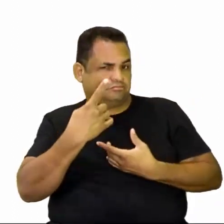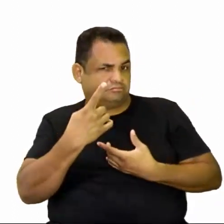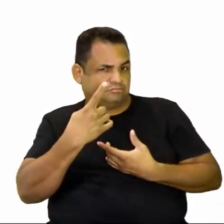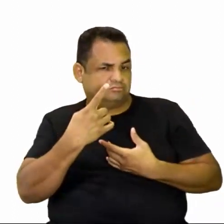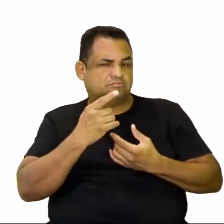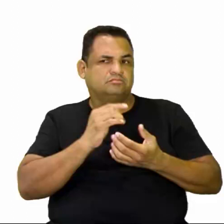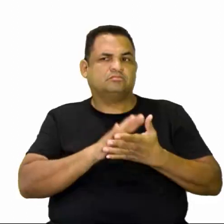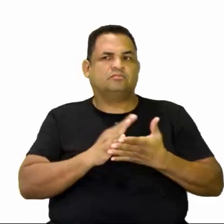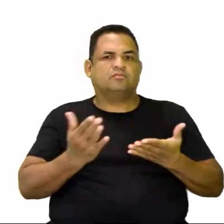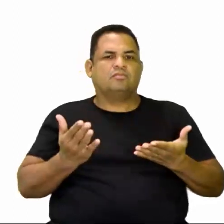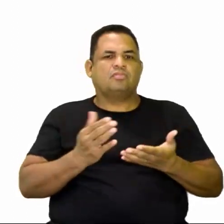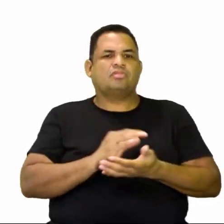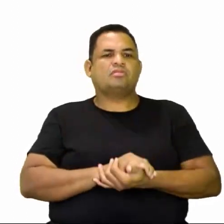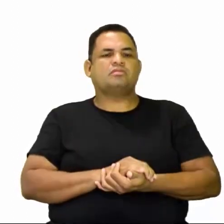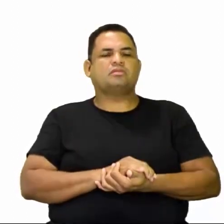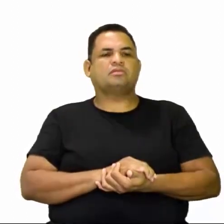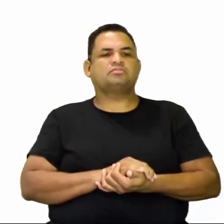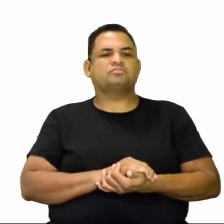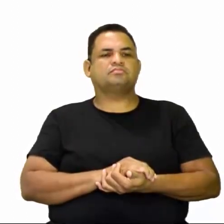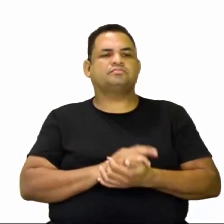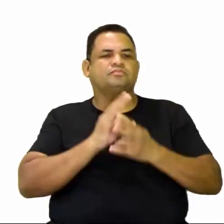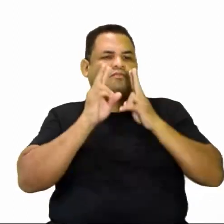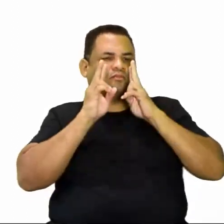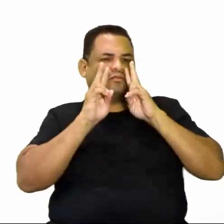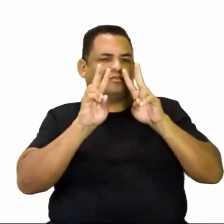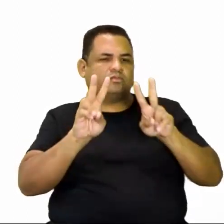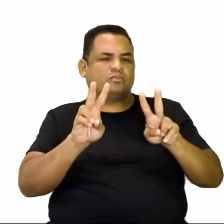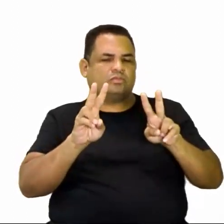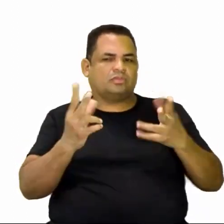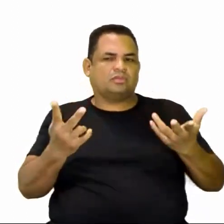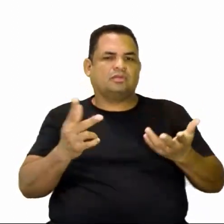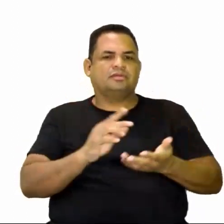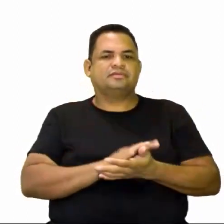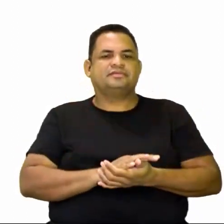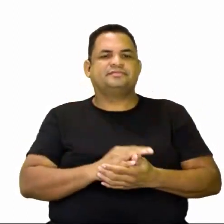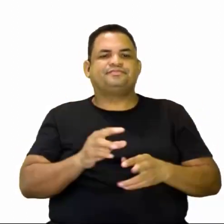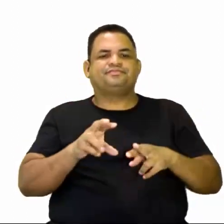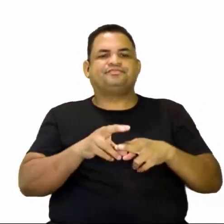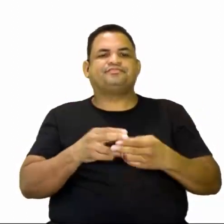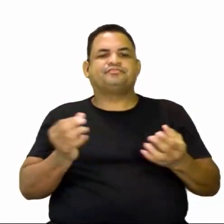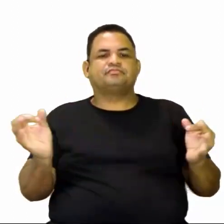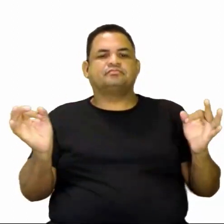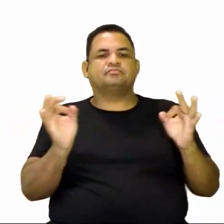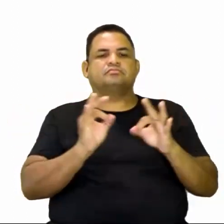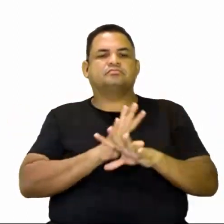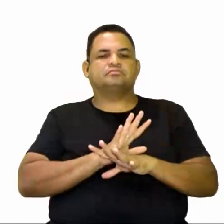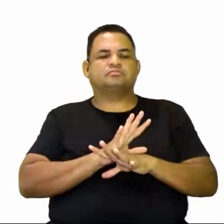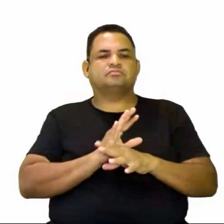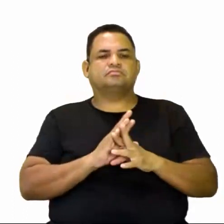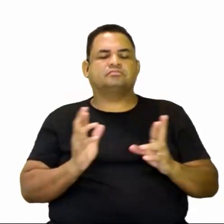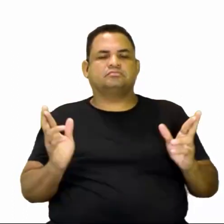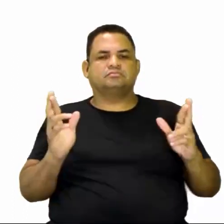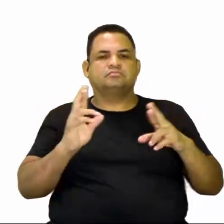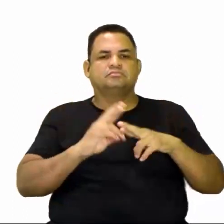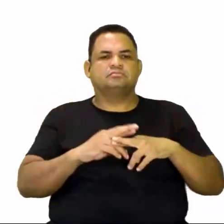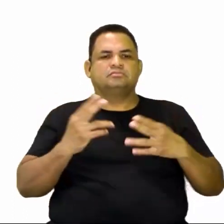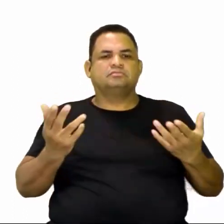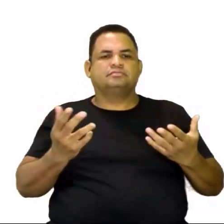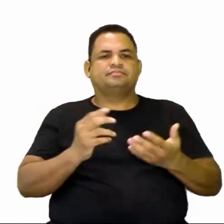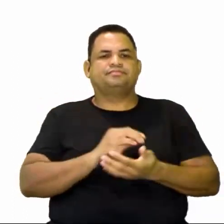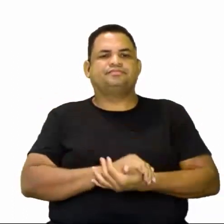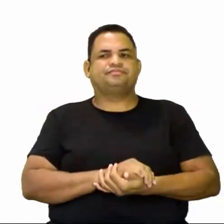clareza, tá bom? Observando, portanto, essas reações,